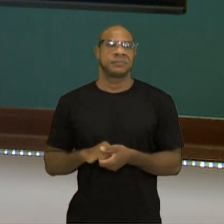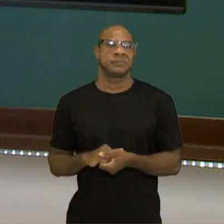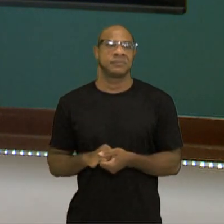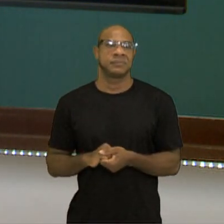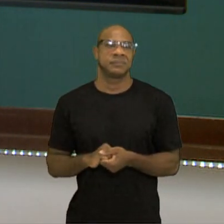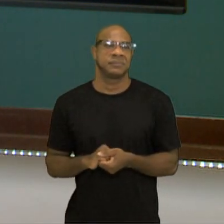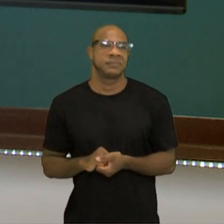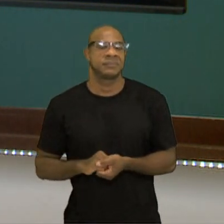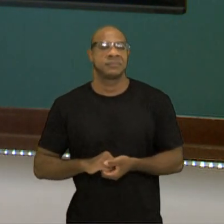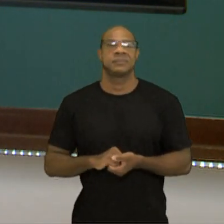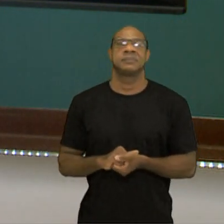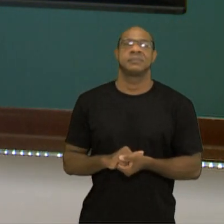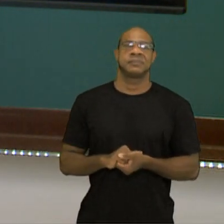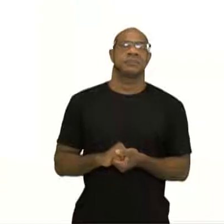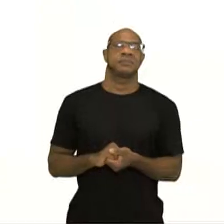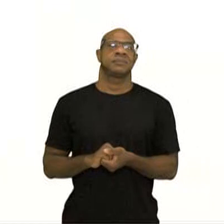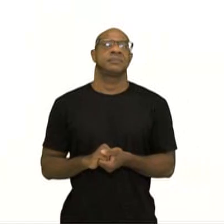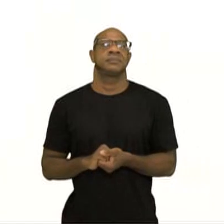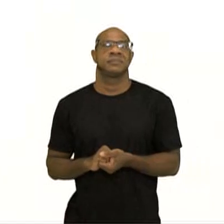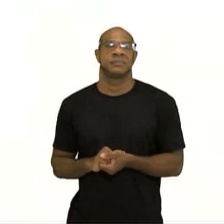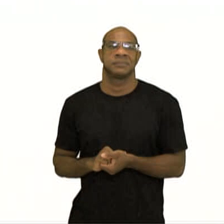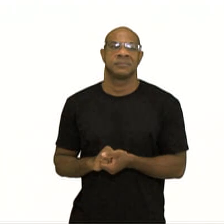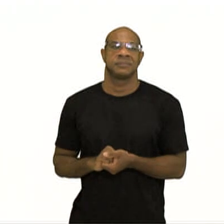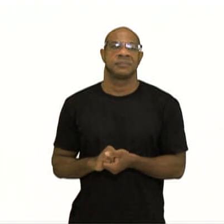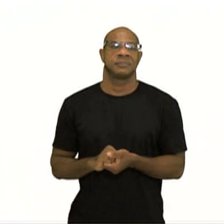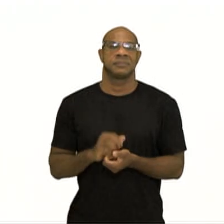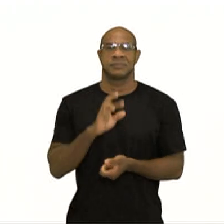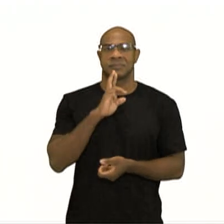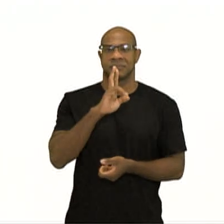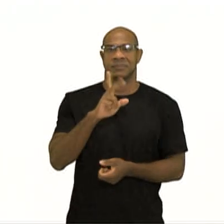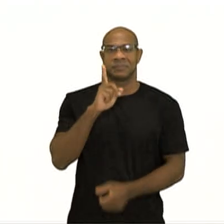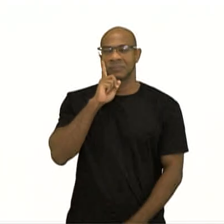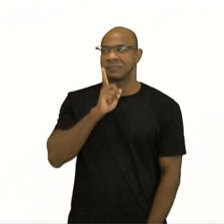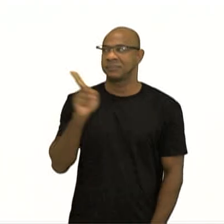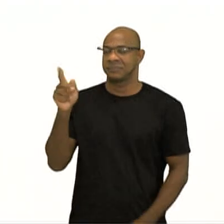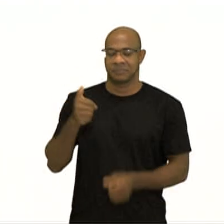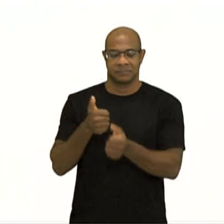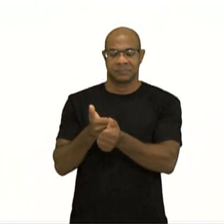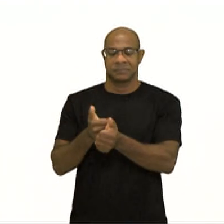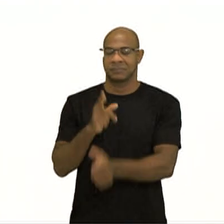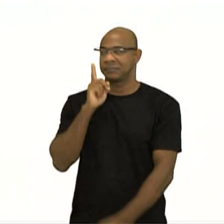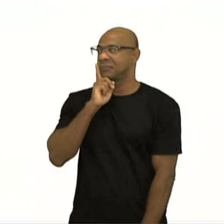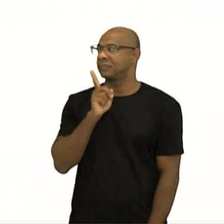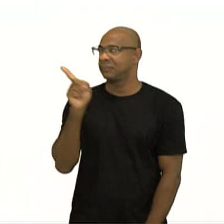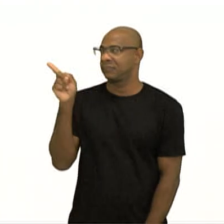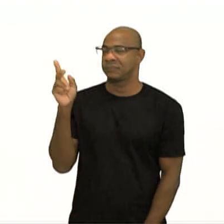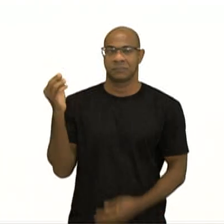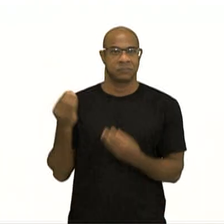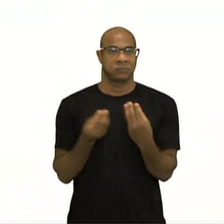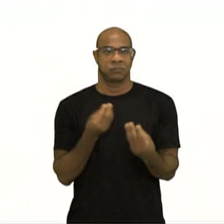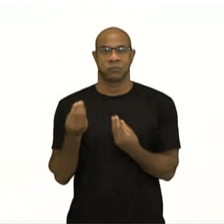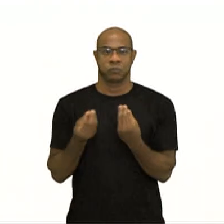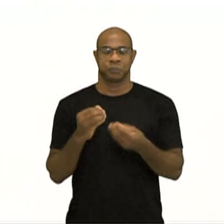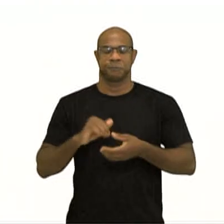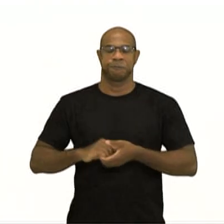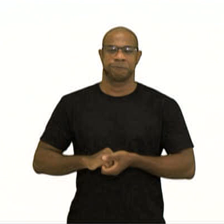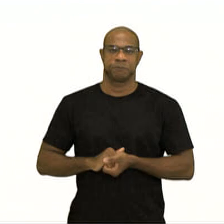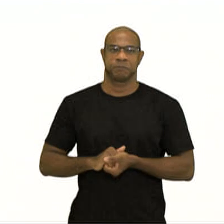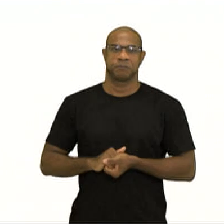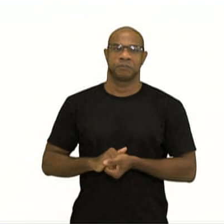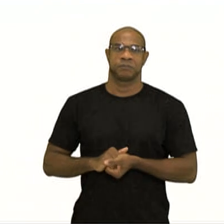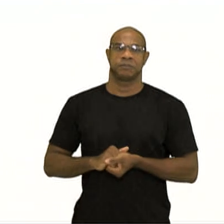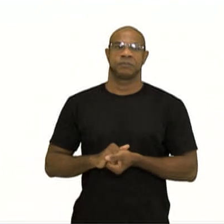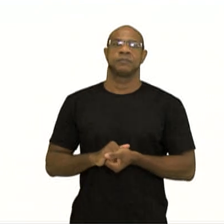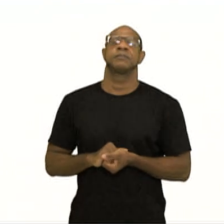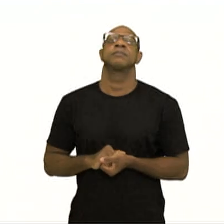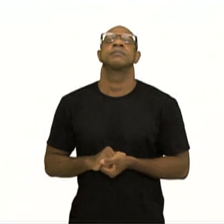Cell phones have changed a lot over the years. What can you do now with the modern smartphones that